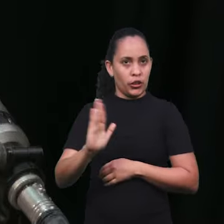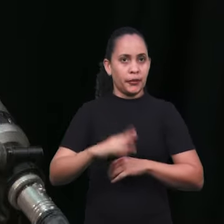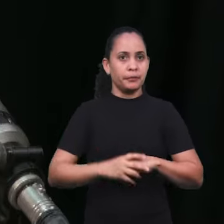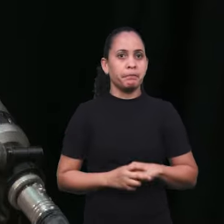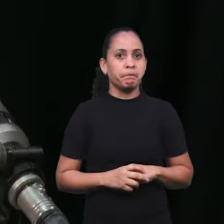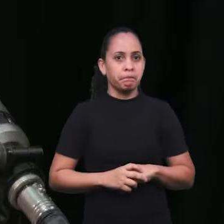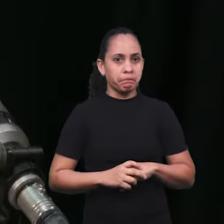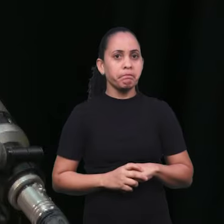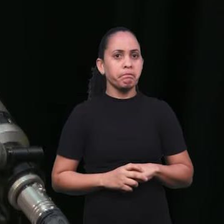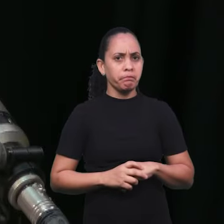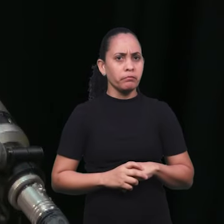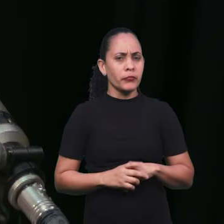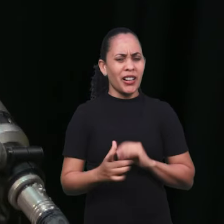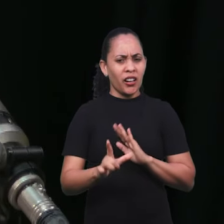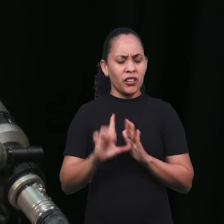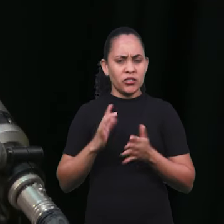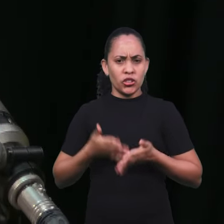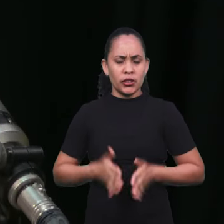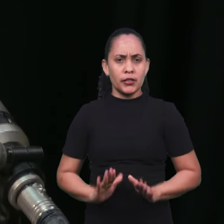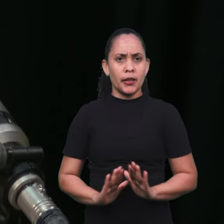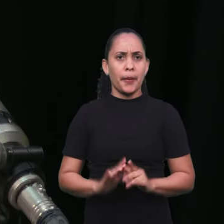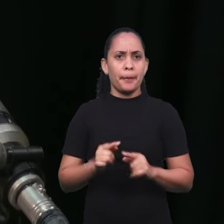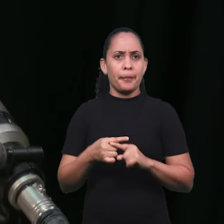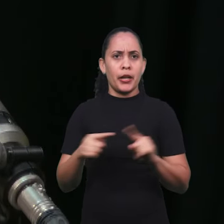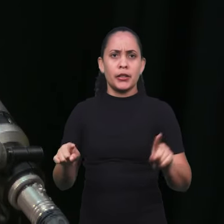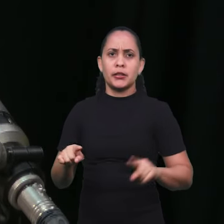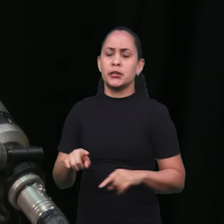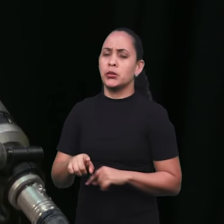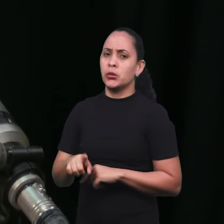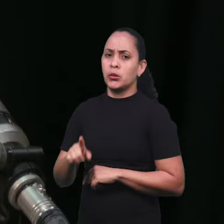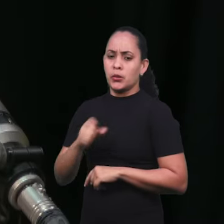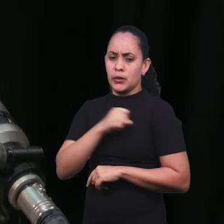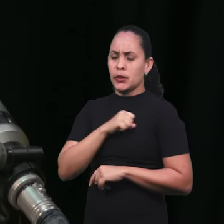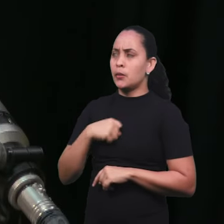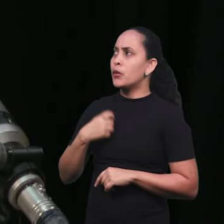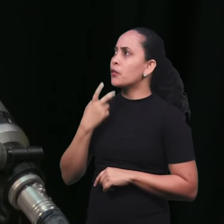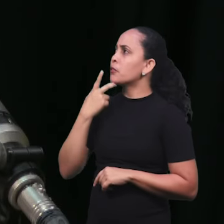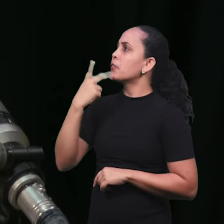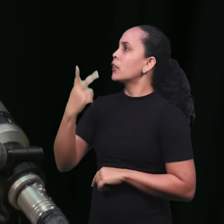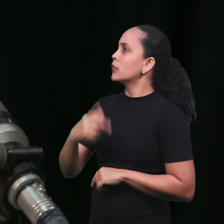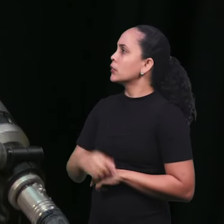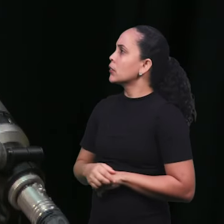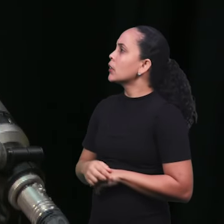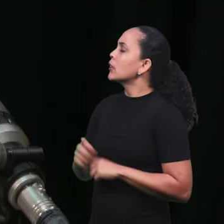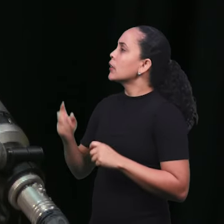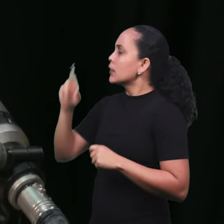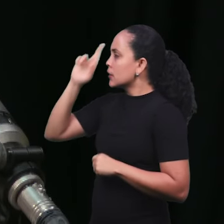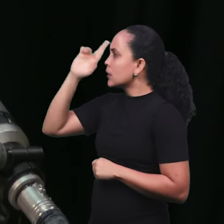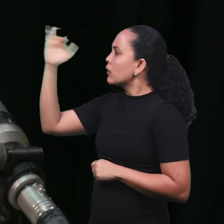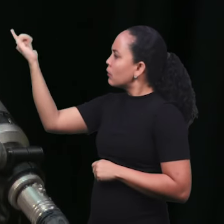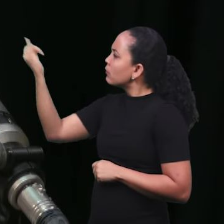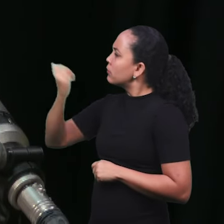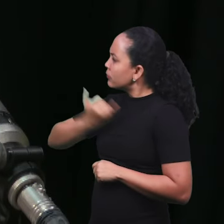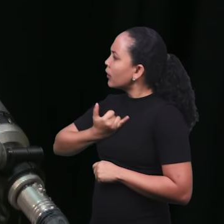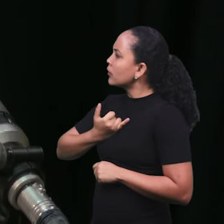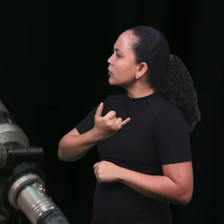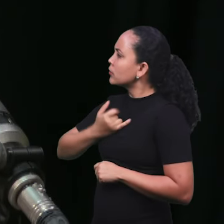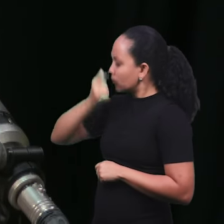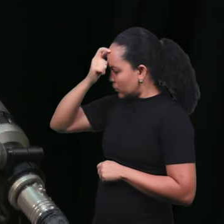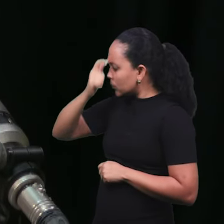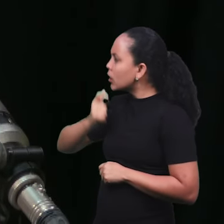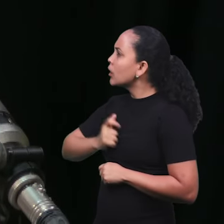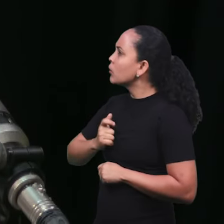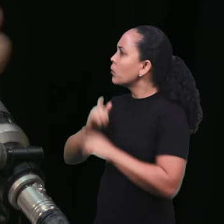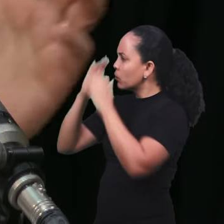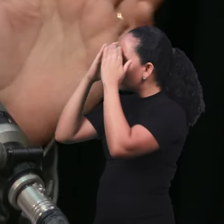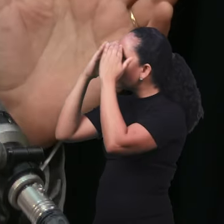com Samuel e dele com o Senhor. Mas na hora que ele diz, fala, Senhor, porque o teu servo ouve, na hora que